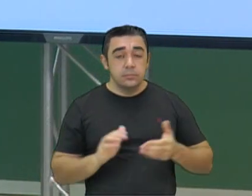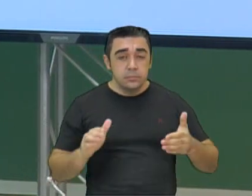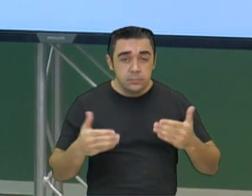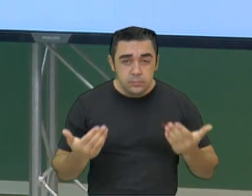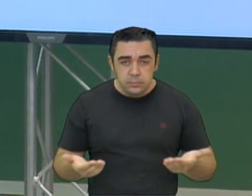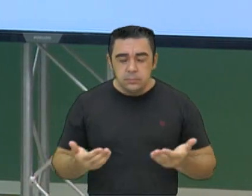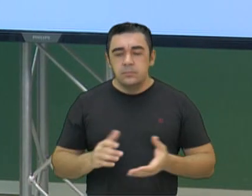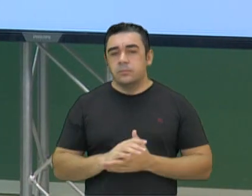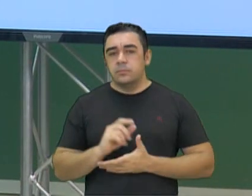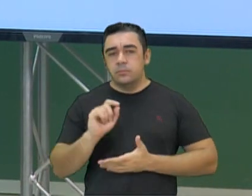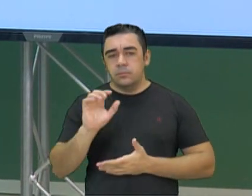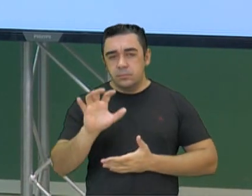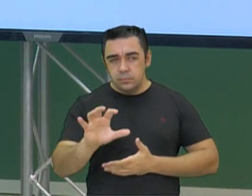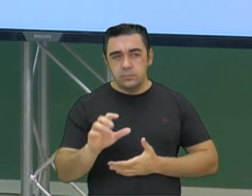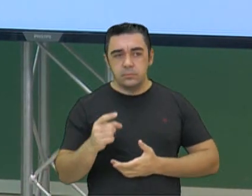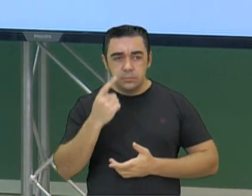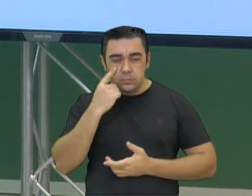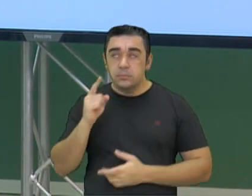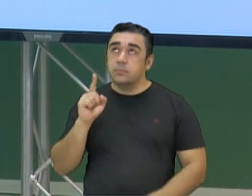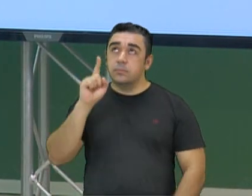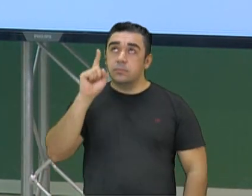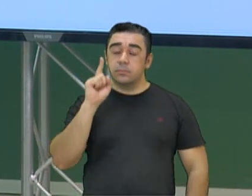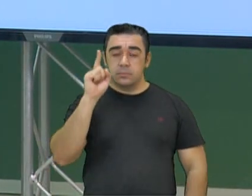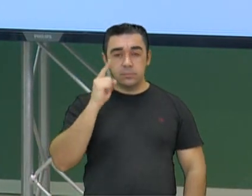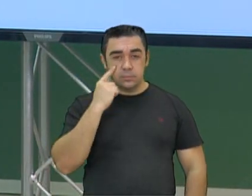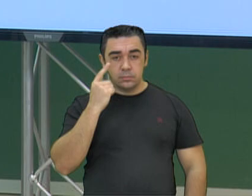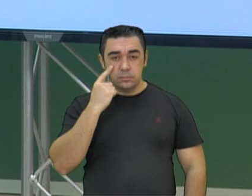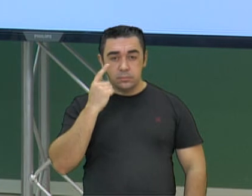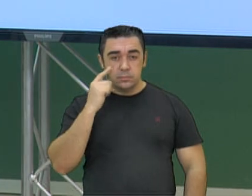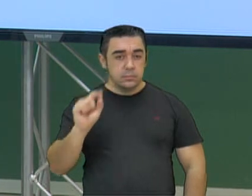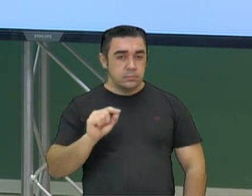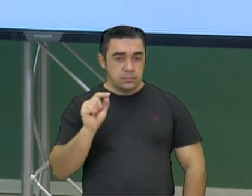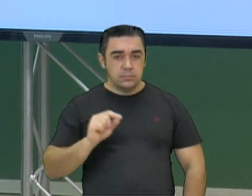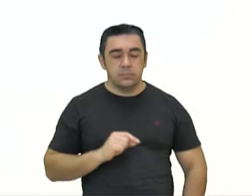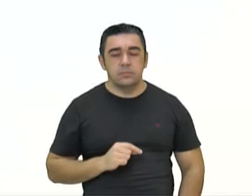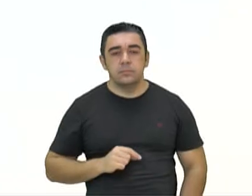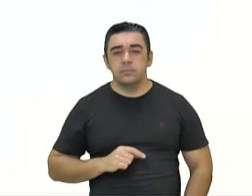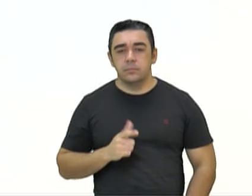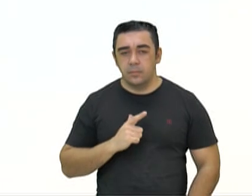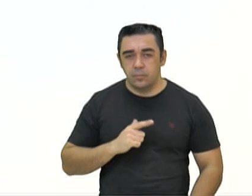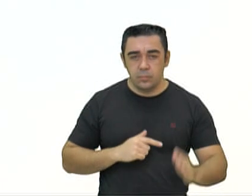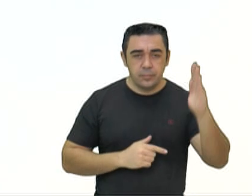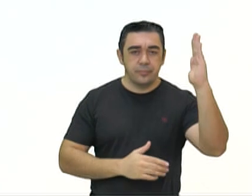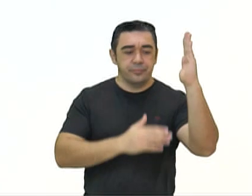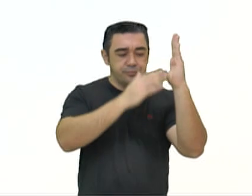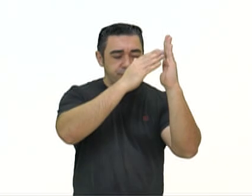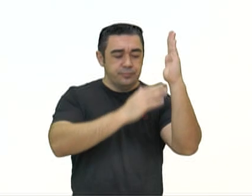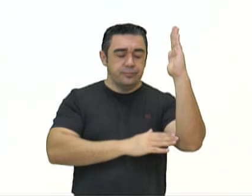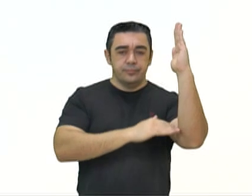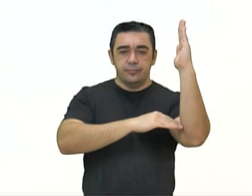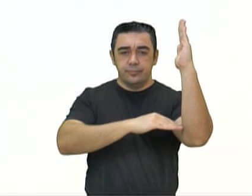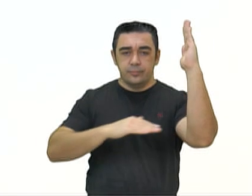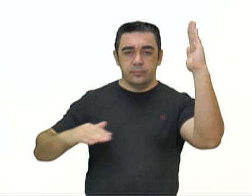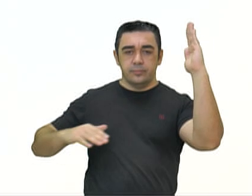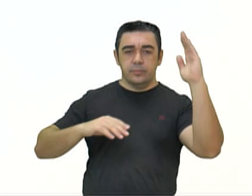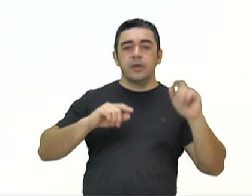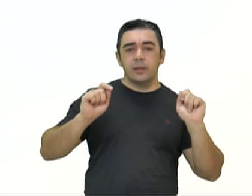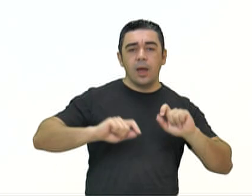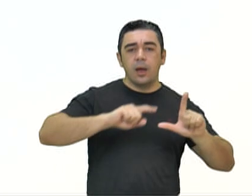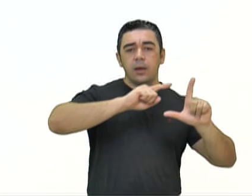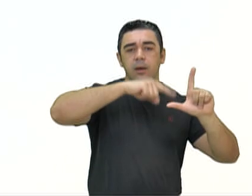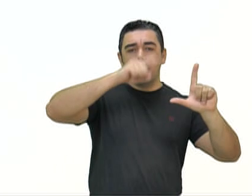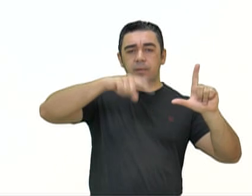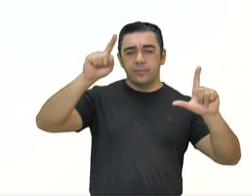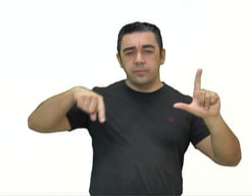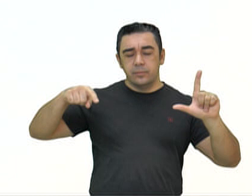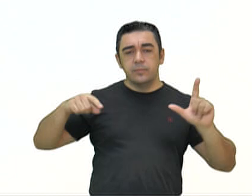Então, com essa ideia, né, o que nós podemos ver? Que eu posso construir um gráfico em cima disso. Né? Isso que é o legal,